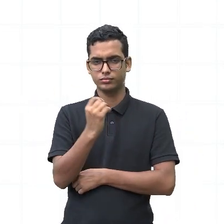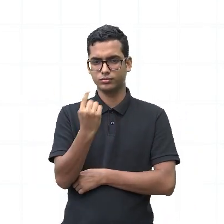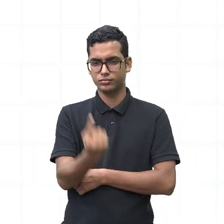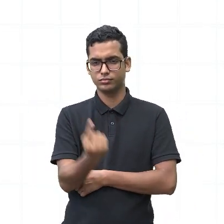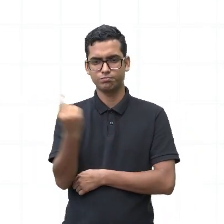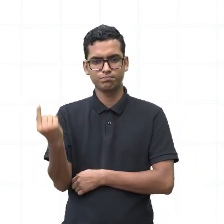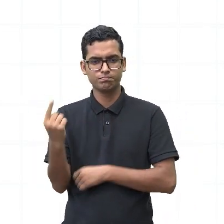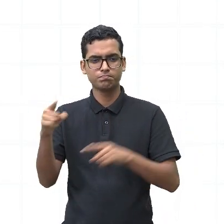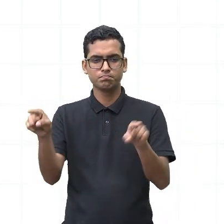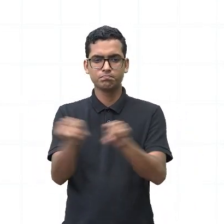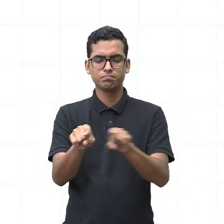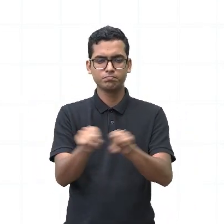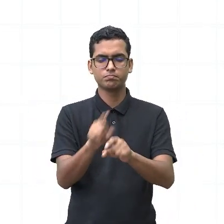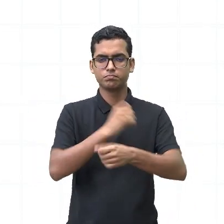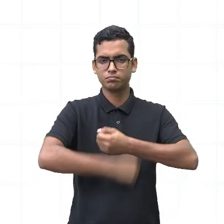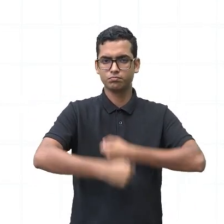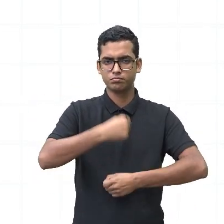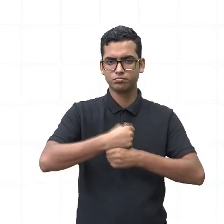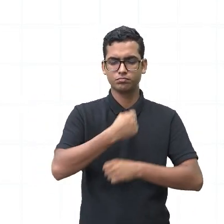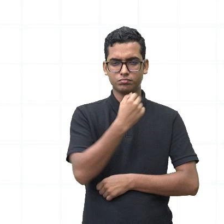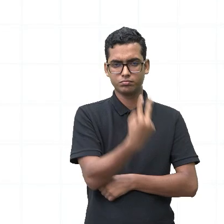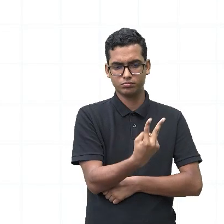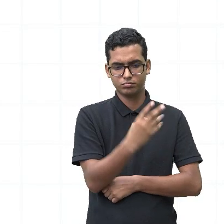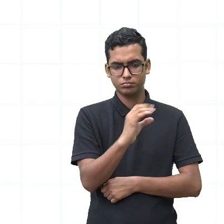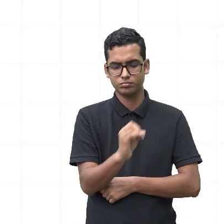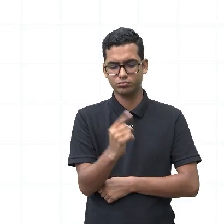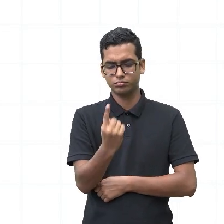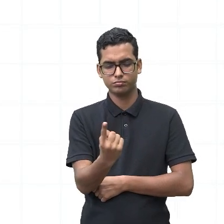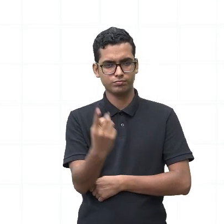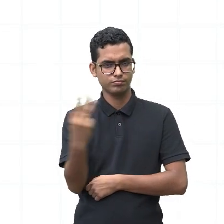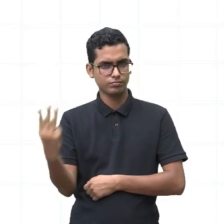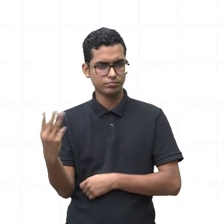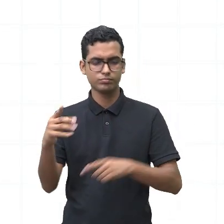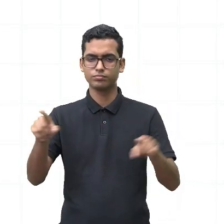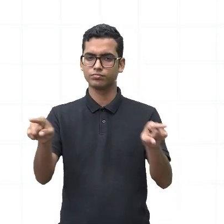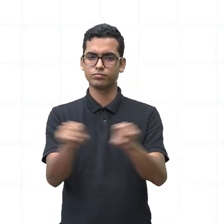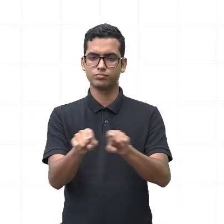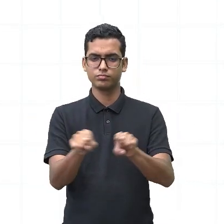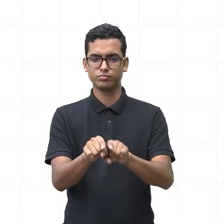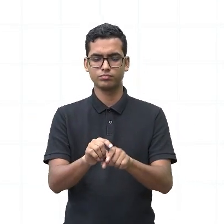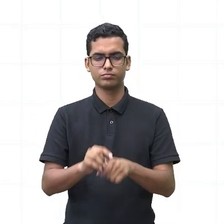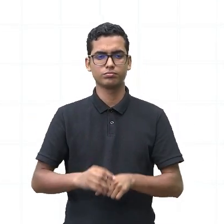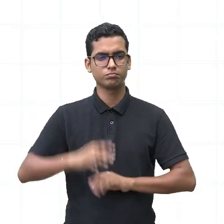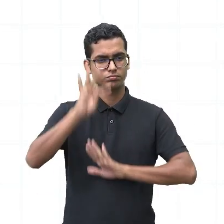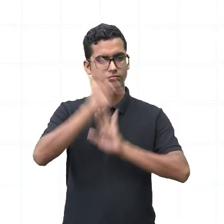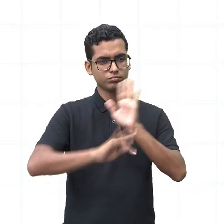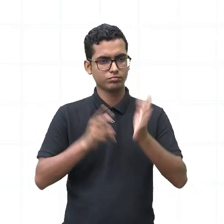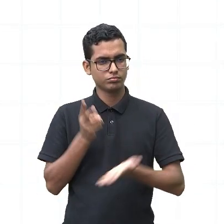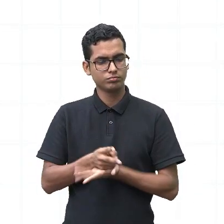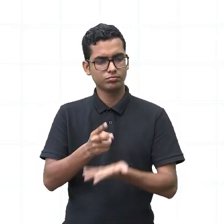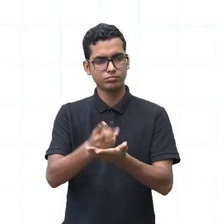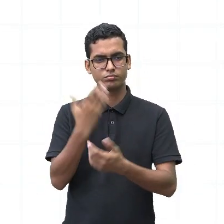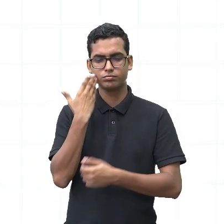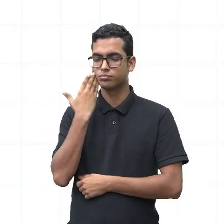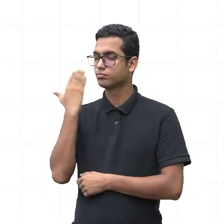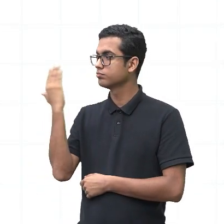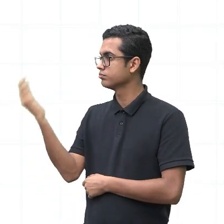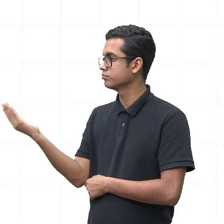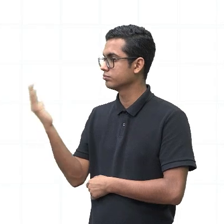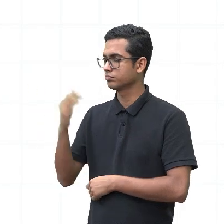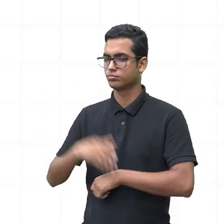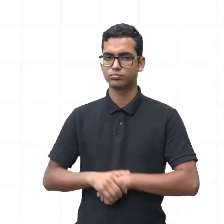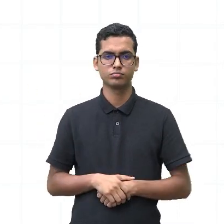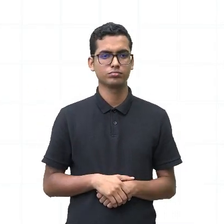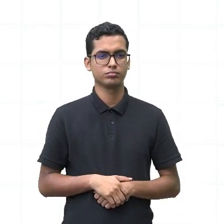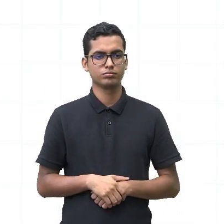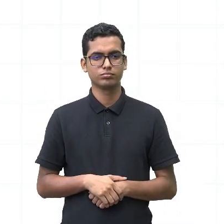2013, ainda sobre esse texto. Vamos lá. Ó, mecanismo. Temos aqui,